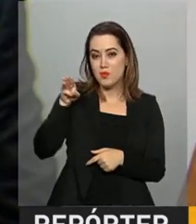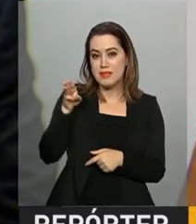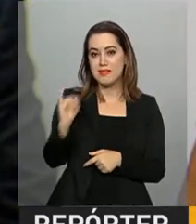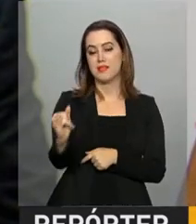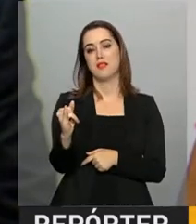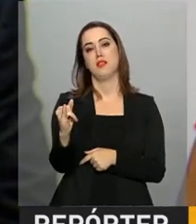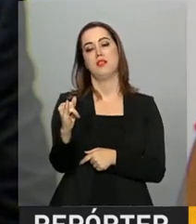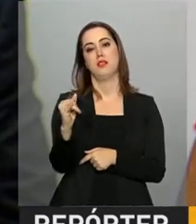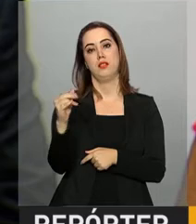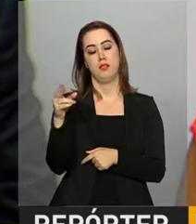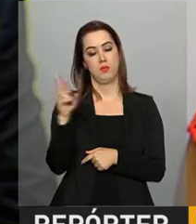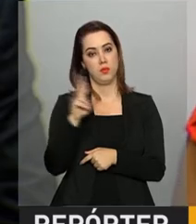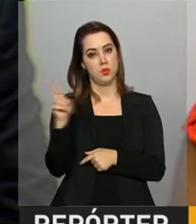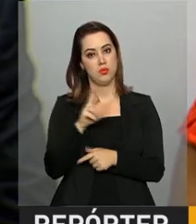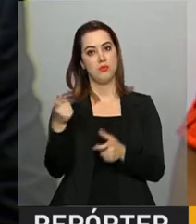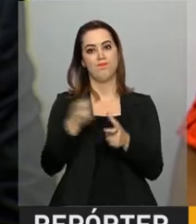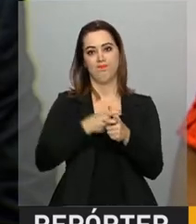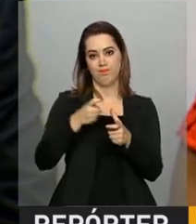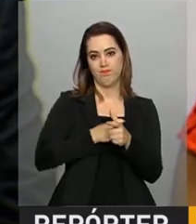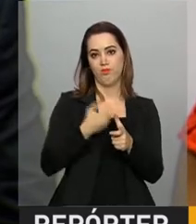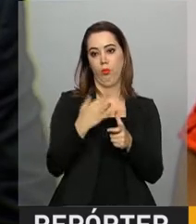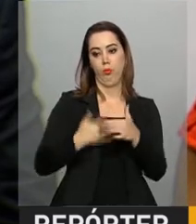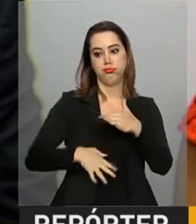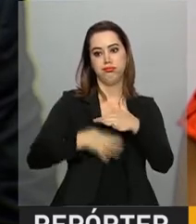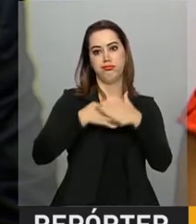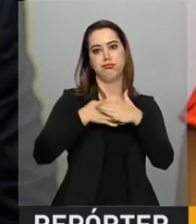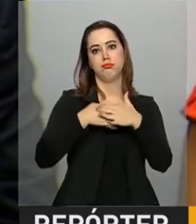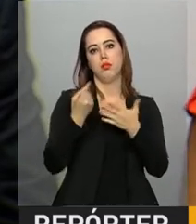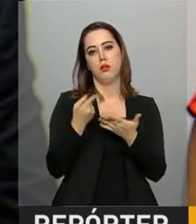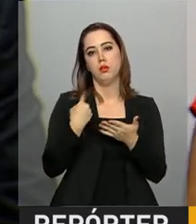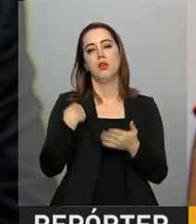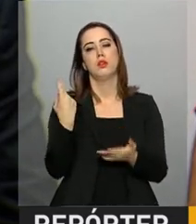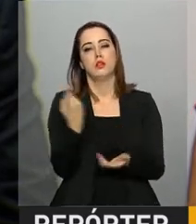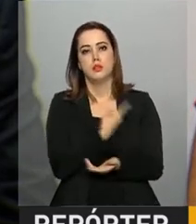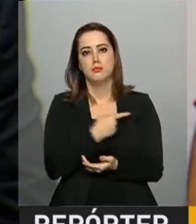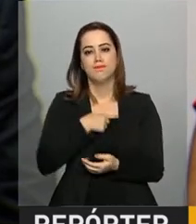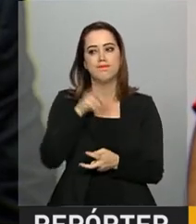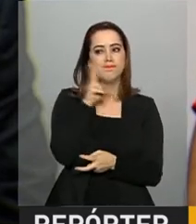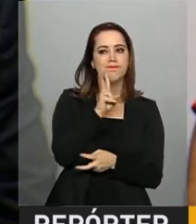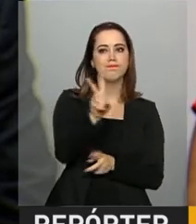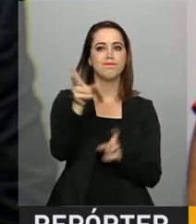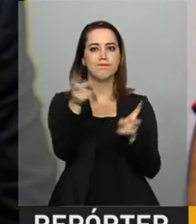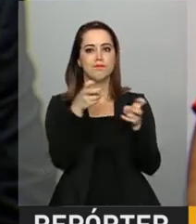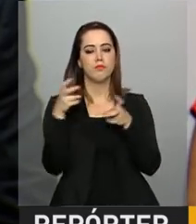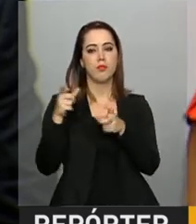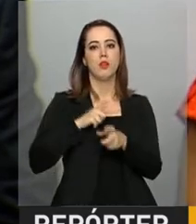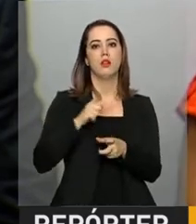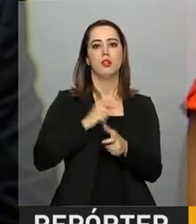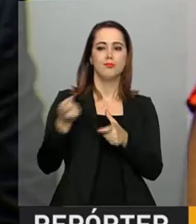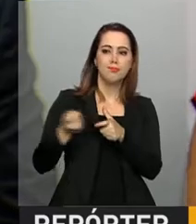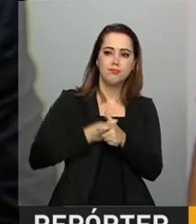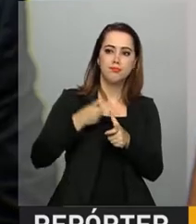um déficit de 140 bilhões o ano que vem e, nas nossas projeções, nós teremos déficit